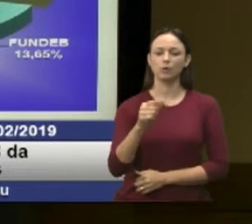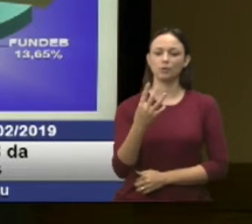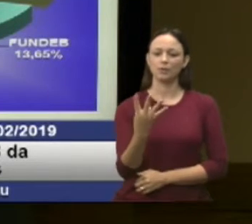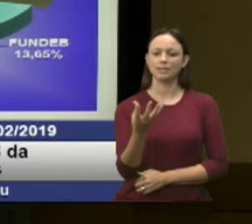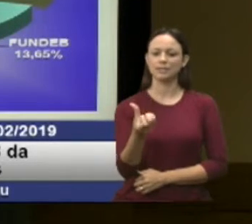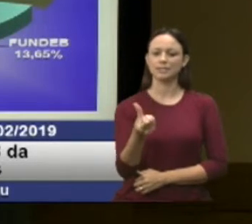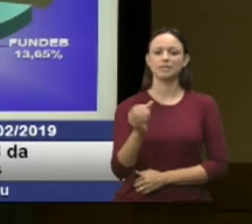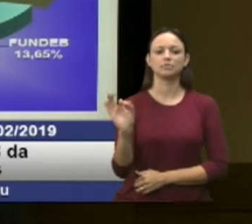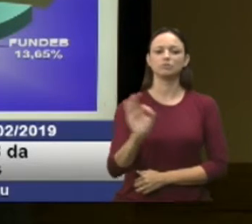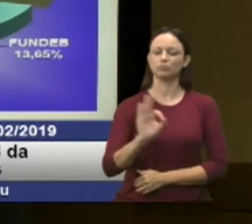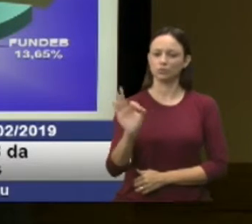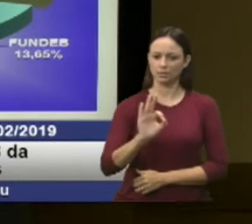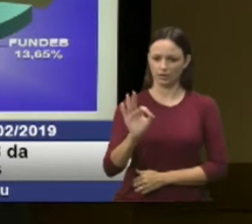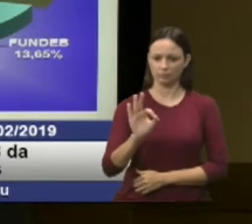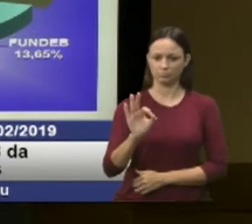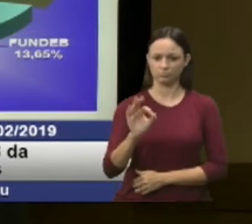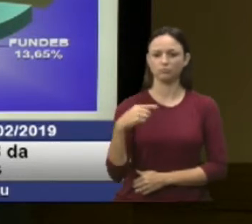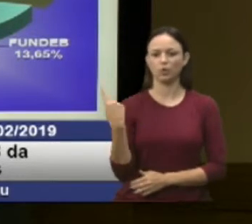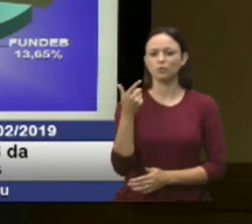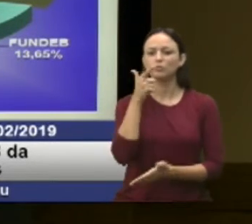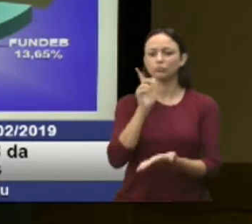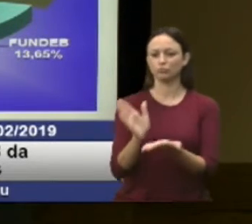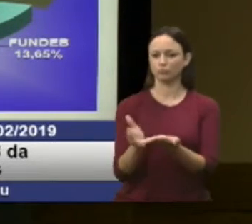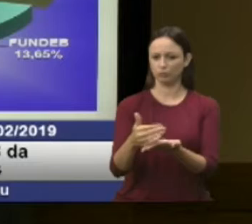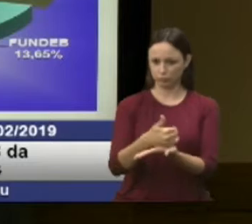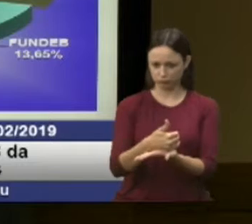11,46% da nossa arrecadação.